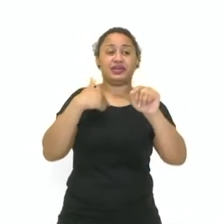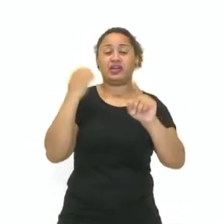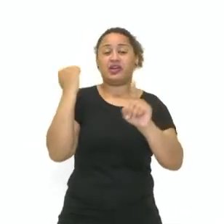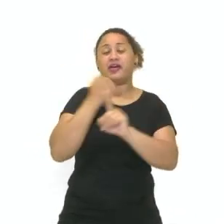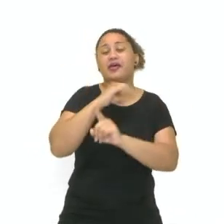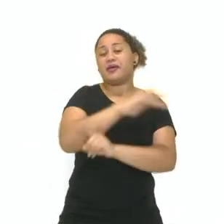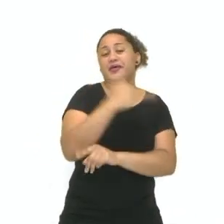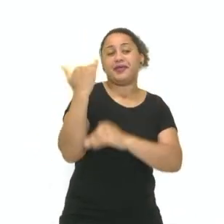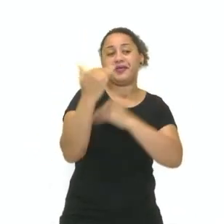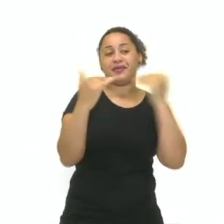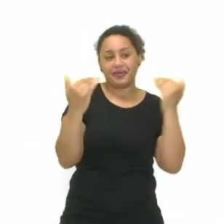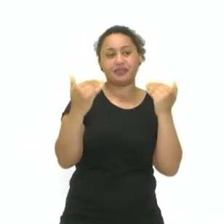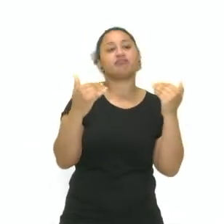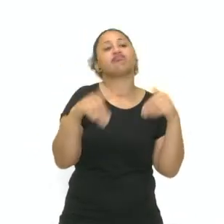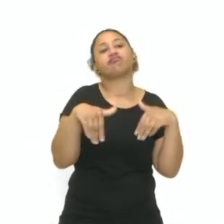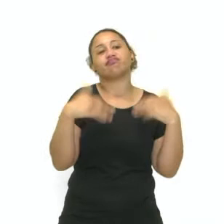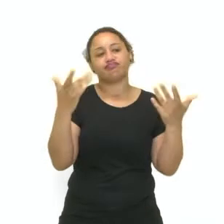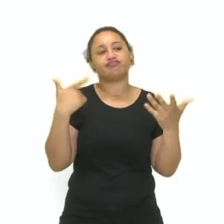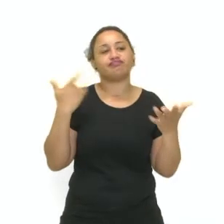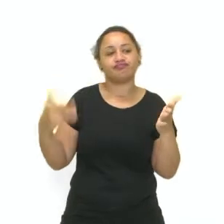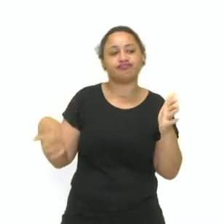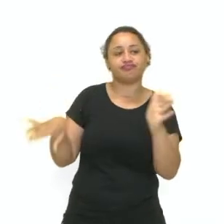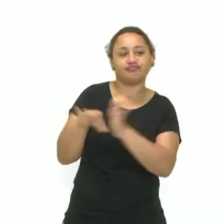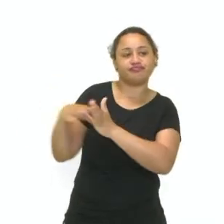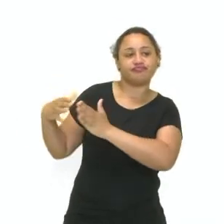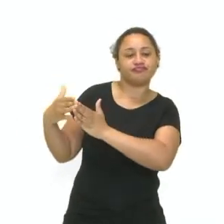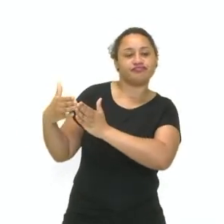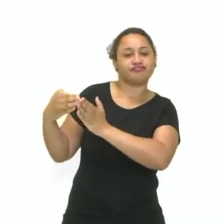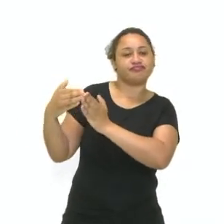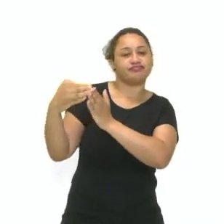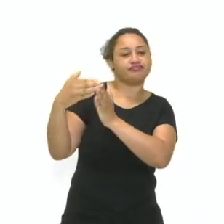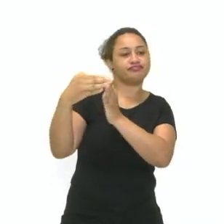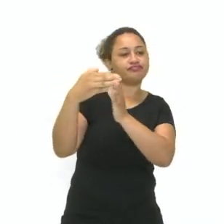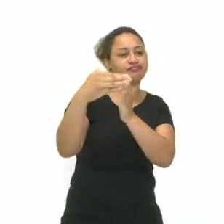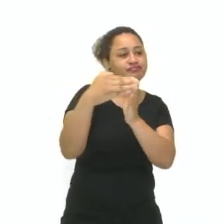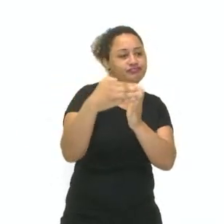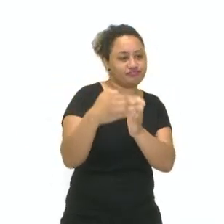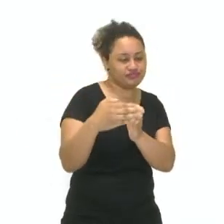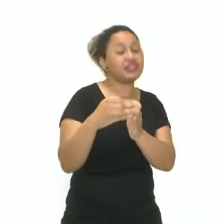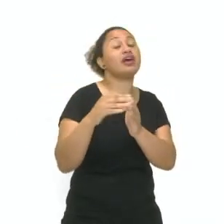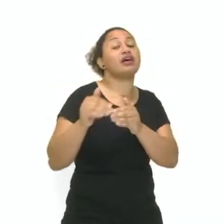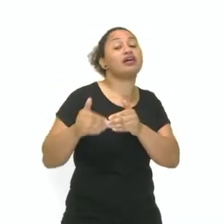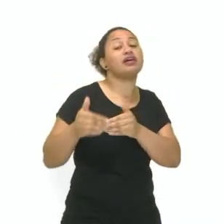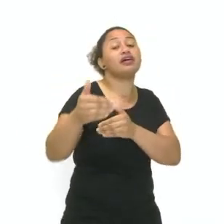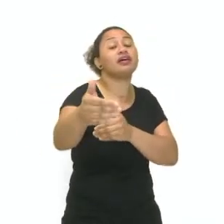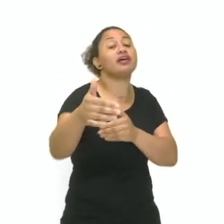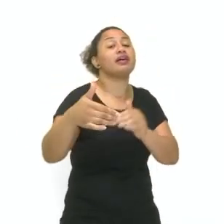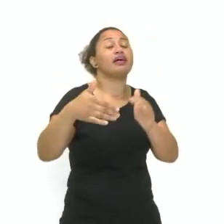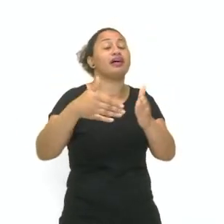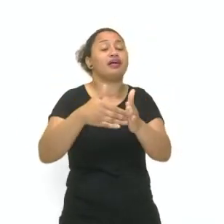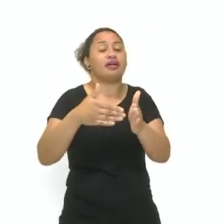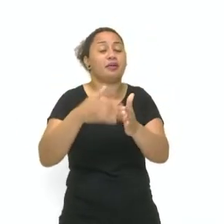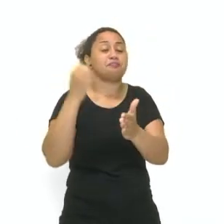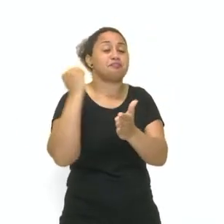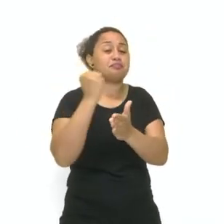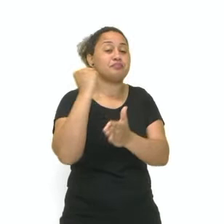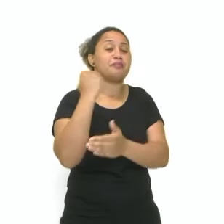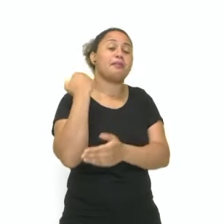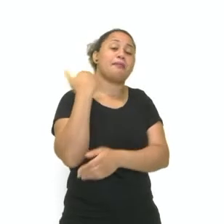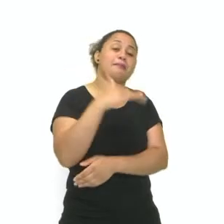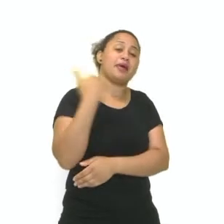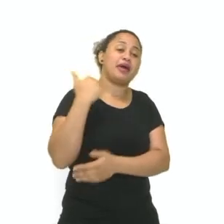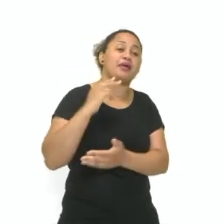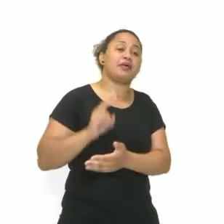assassinados, desde a chegada das caravelas, em contínua matança por 521 anos. Então,